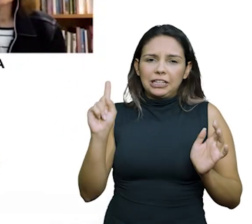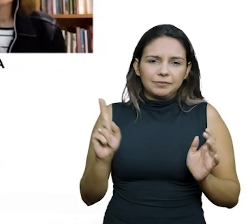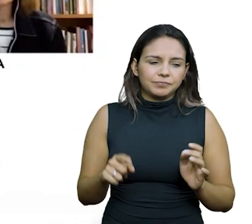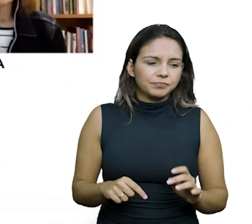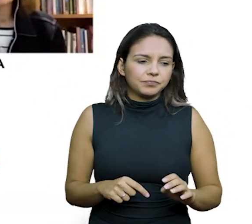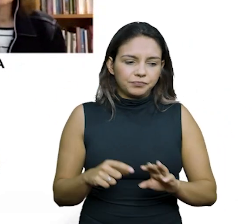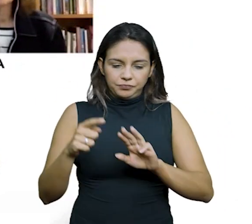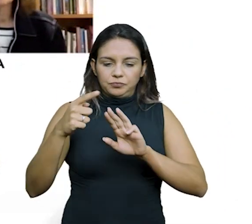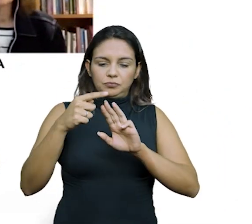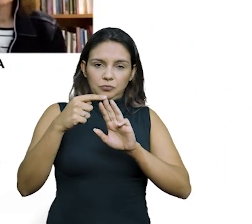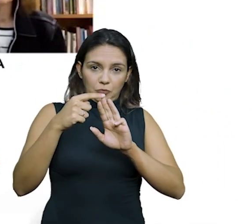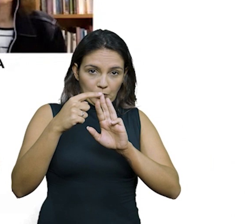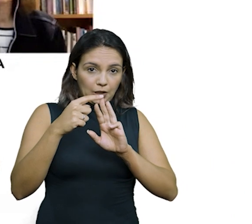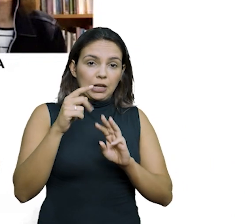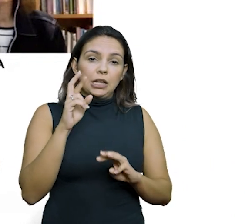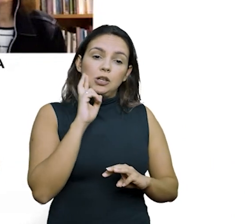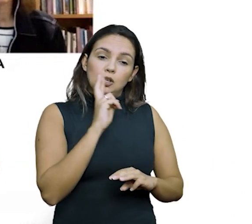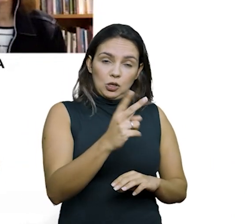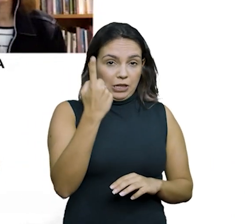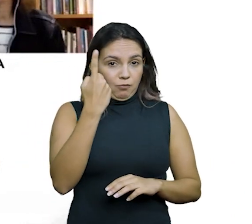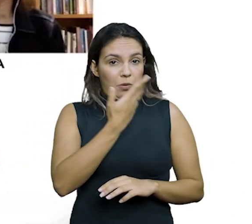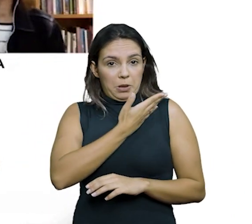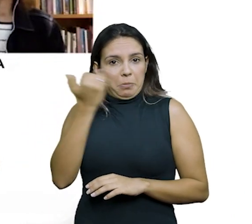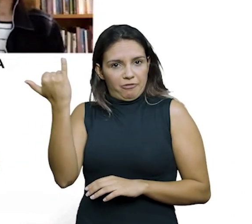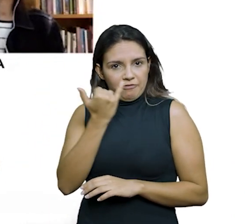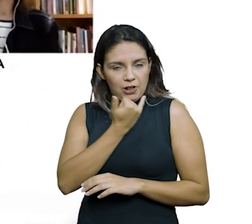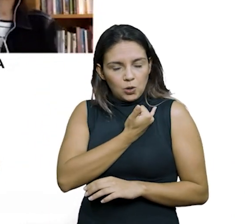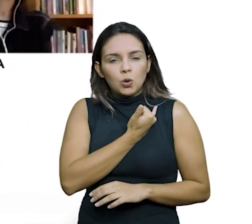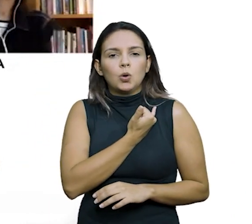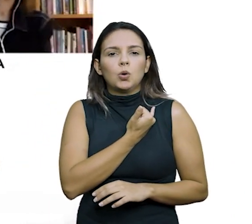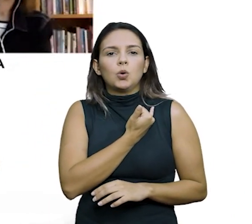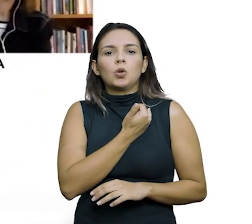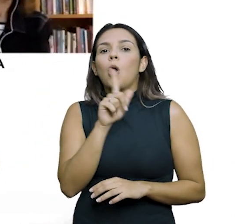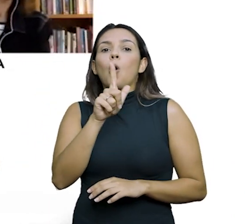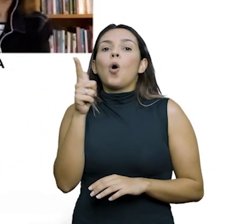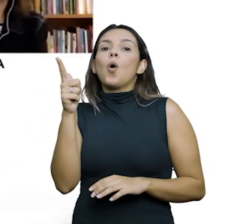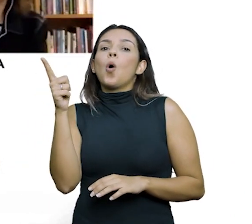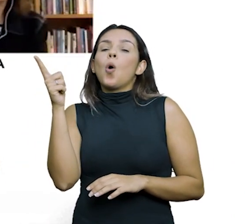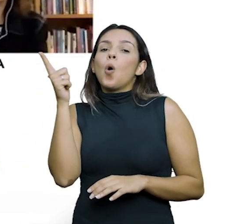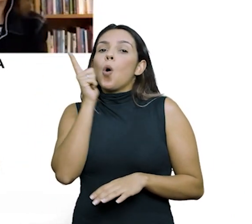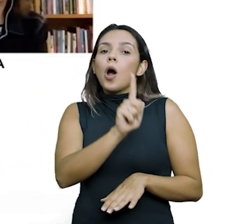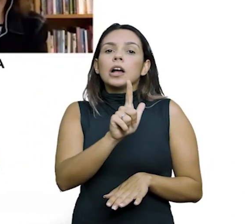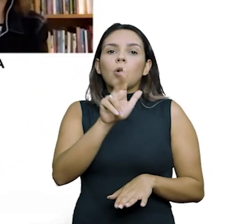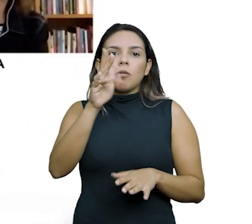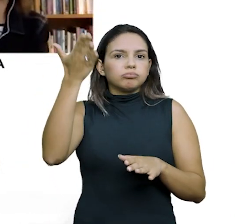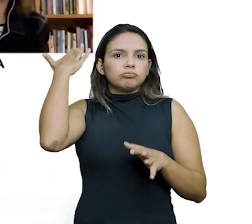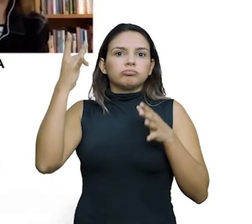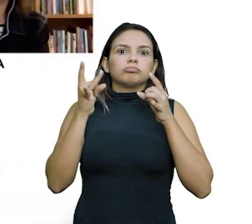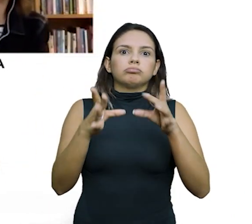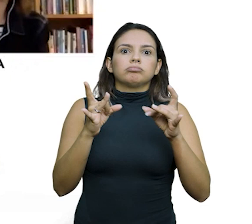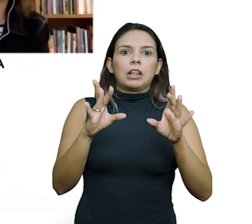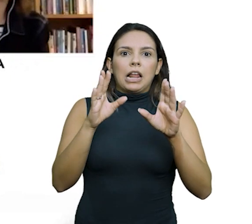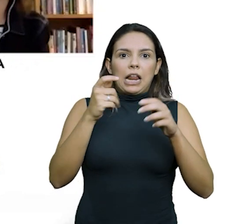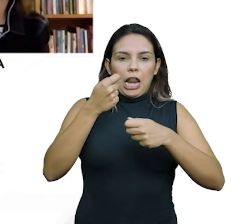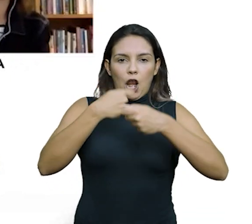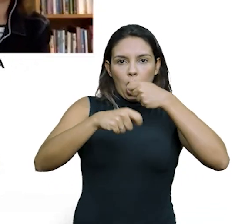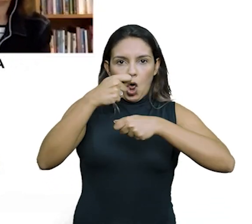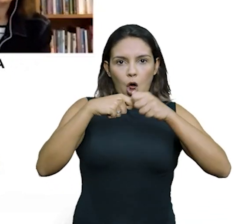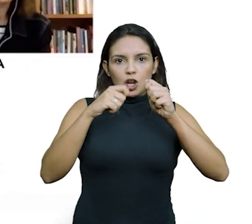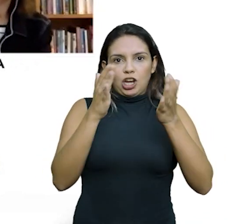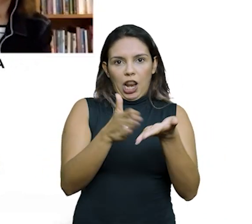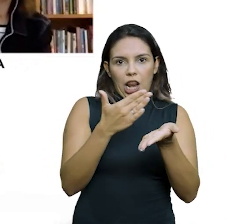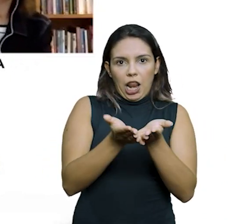realmente não voltou aos patamares, mas está quase aos patamares de livrarias abertas. Bom sinal, né?